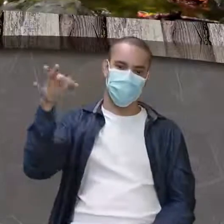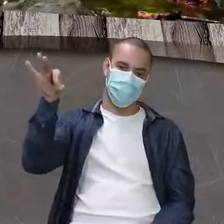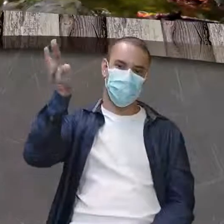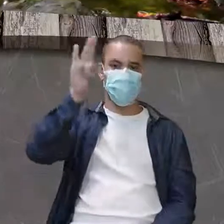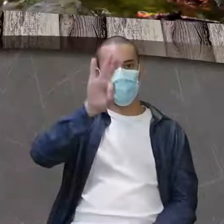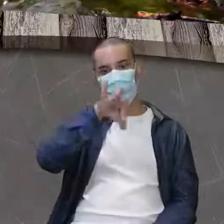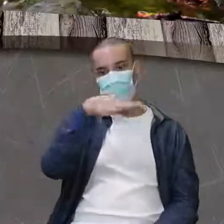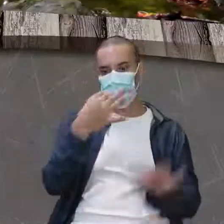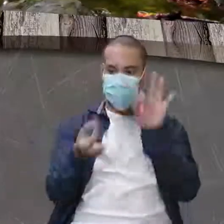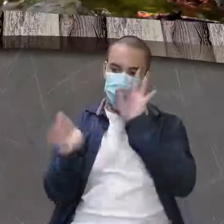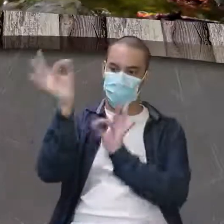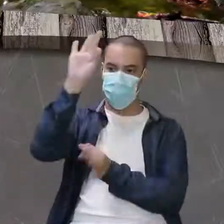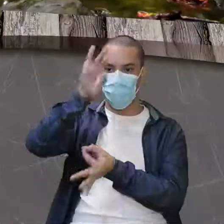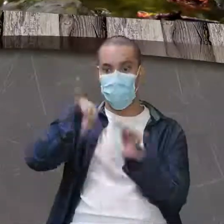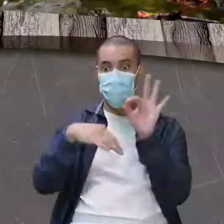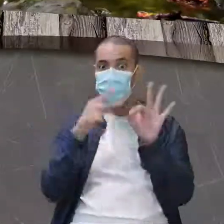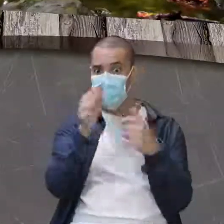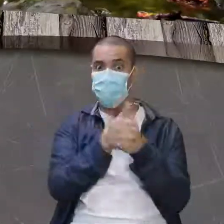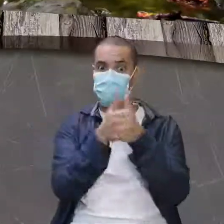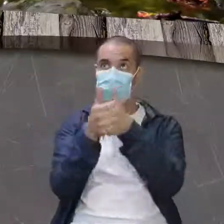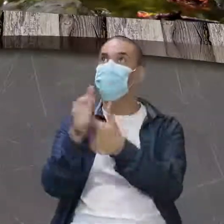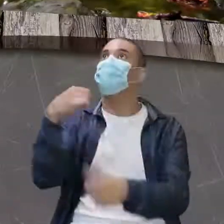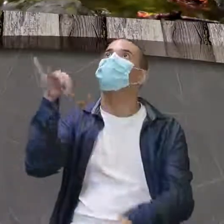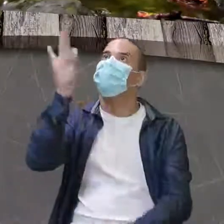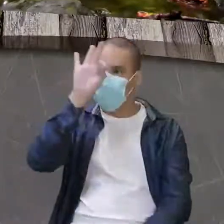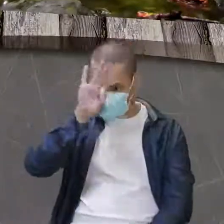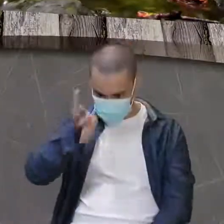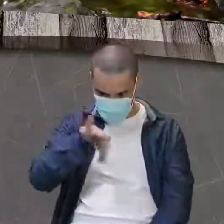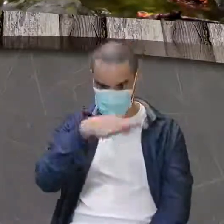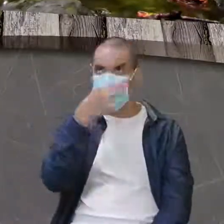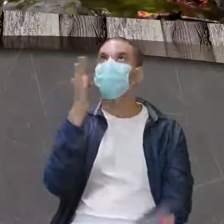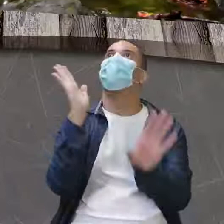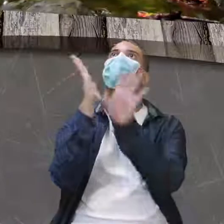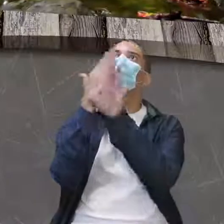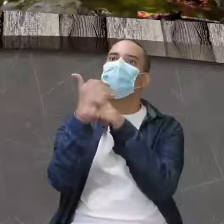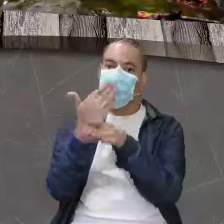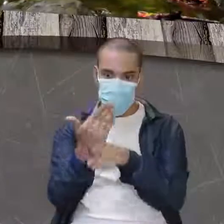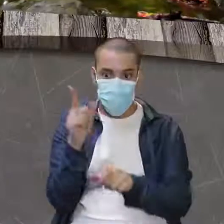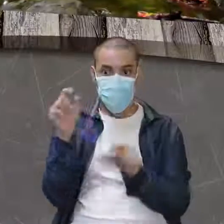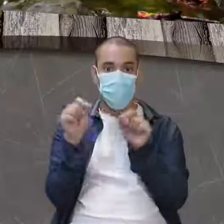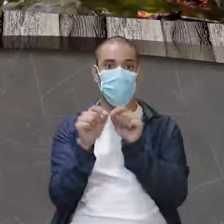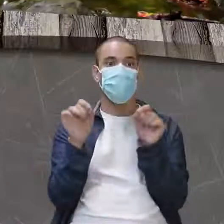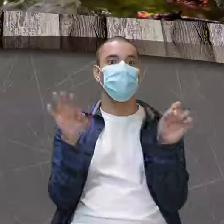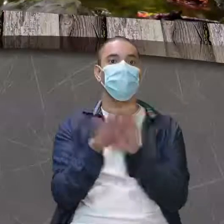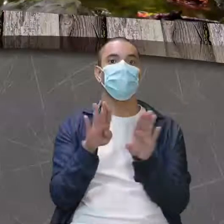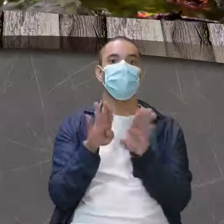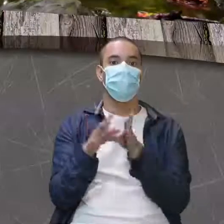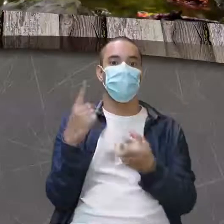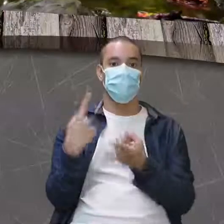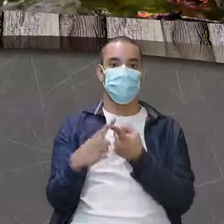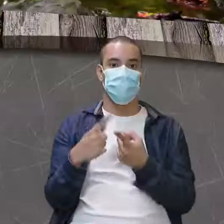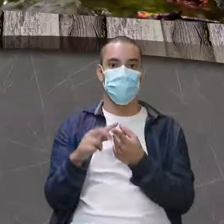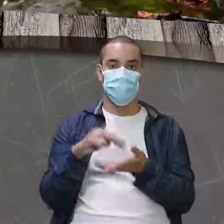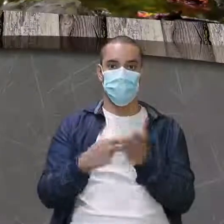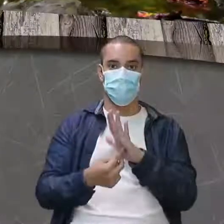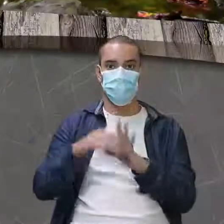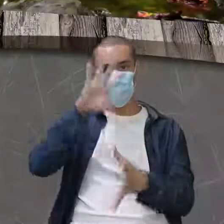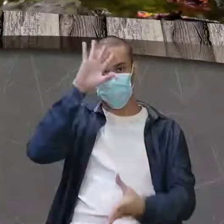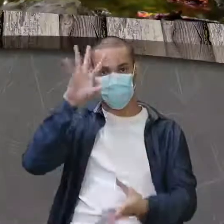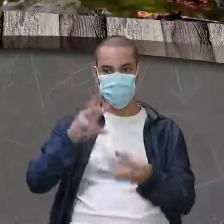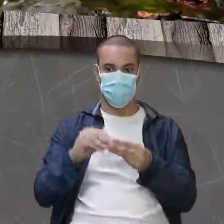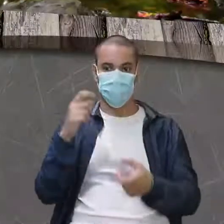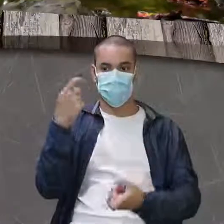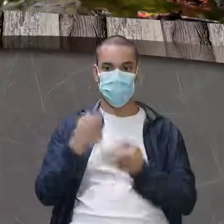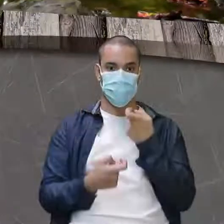vai para cima e vai para baixo. Se você for acompanhar, você fica zonzo, né? Isso eles fazem também, né, no caso do acasalamento,